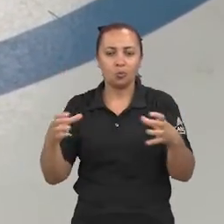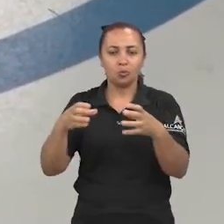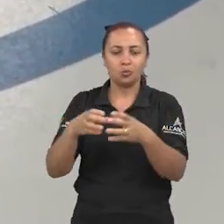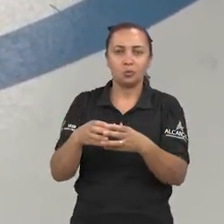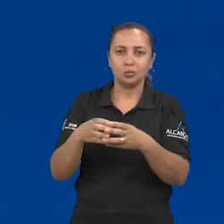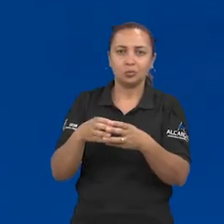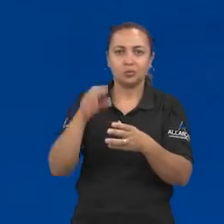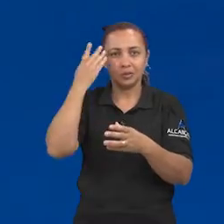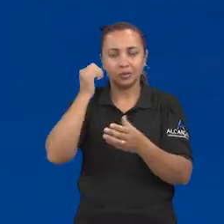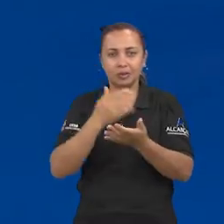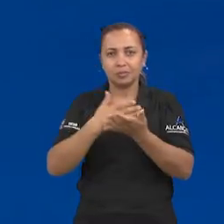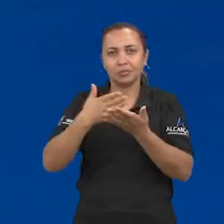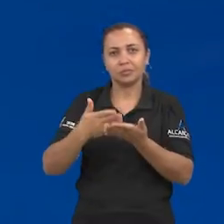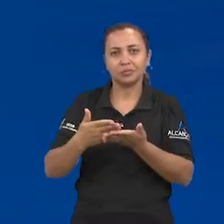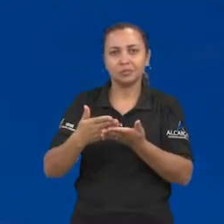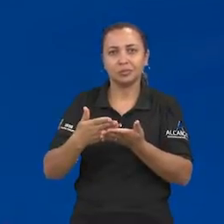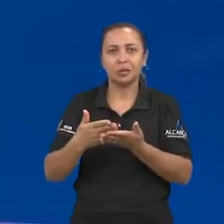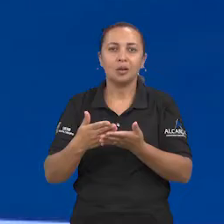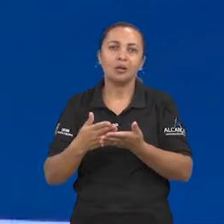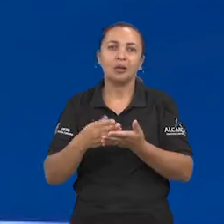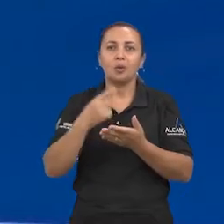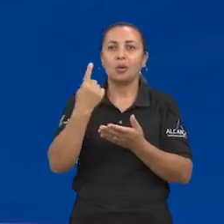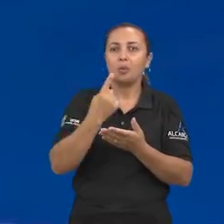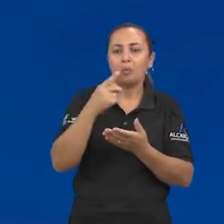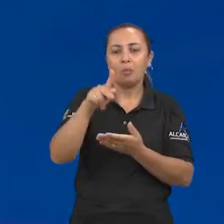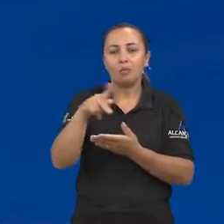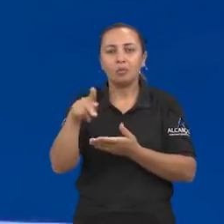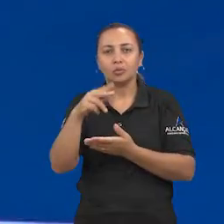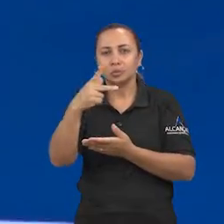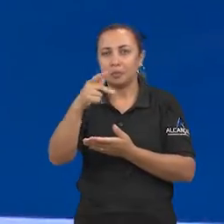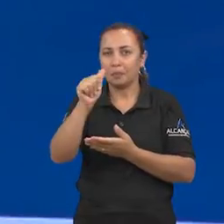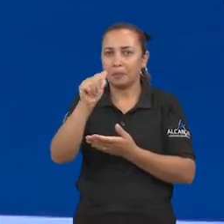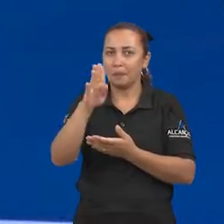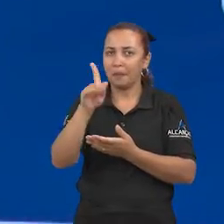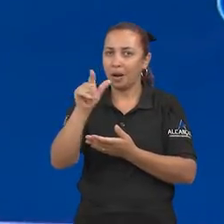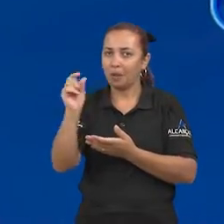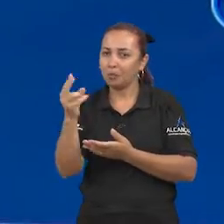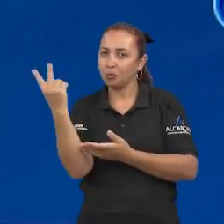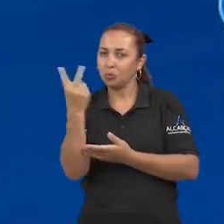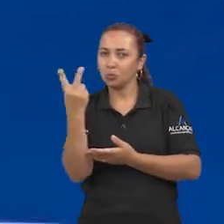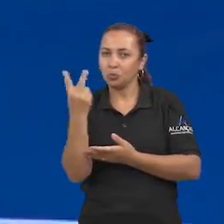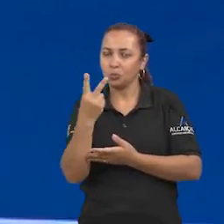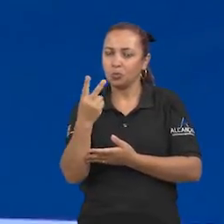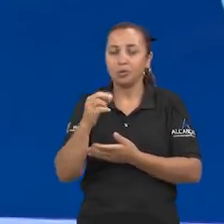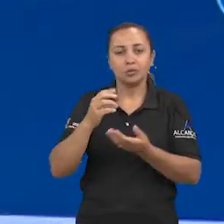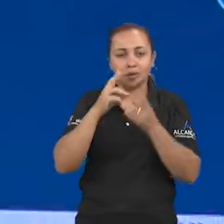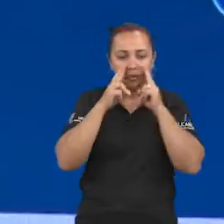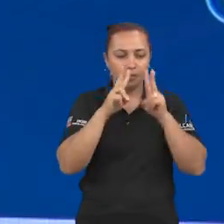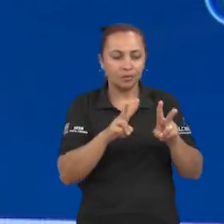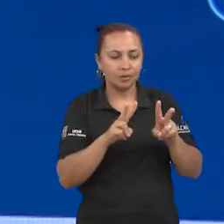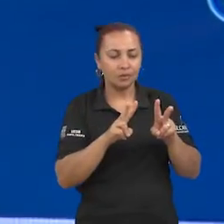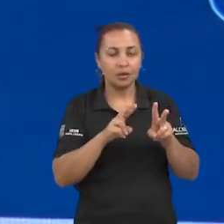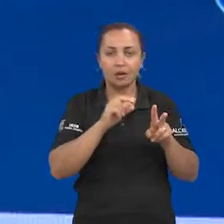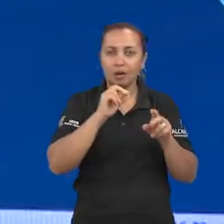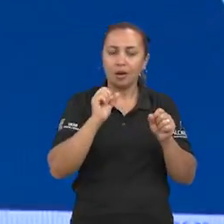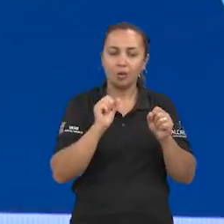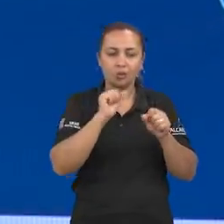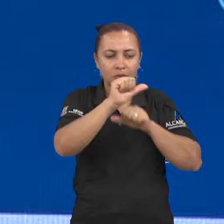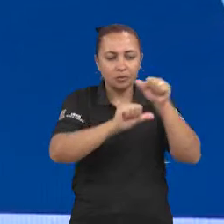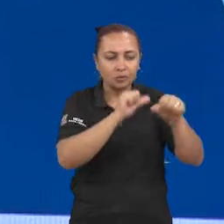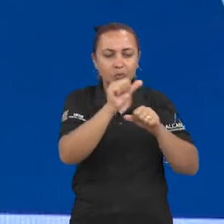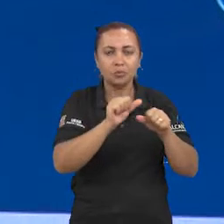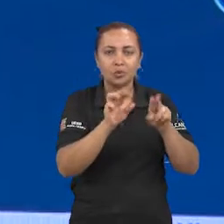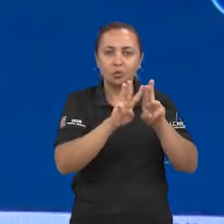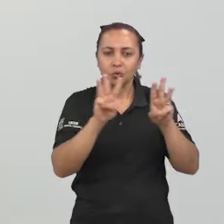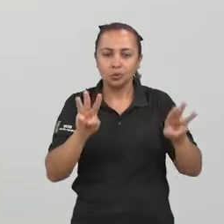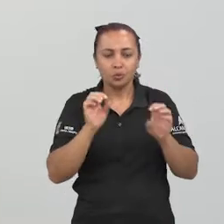grupo concebido inicialmente por mim, pelo professor Paulo, que visa justamente o desenvolvimento de softwares educacionais